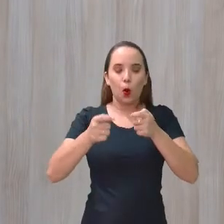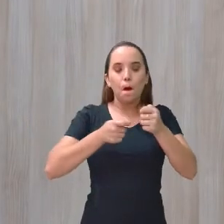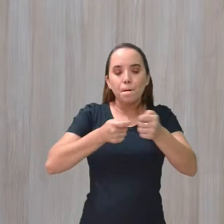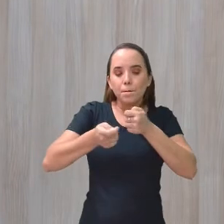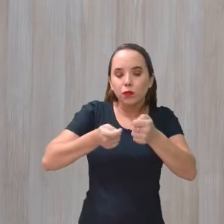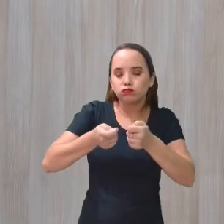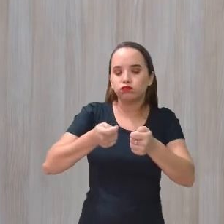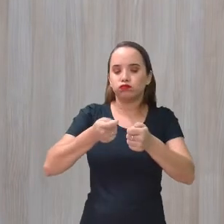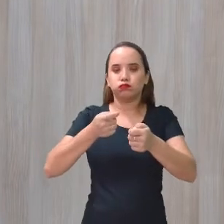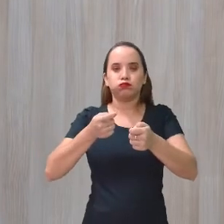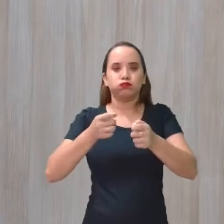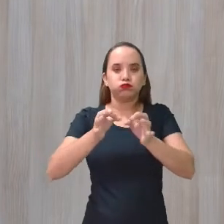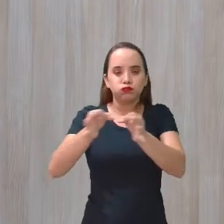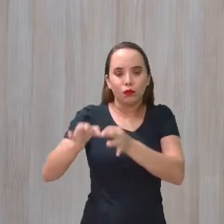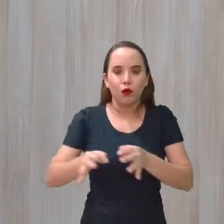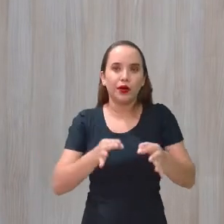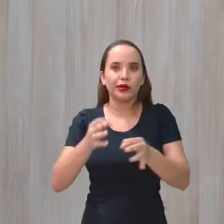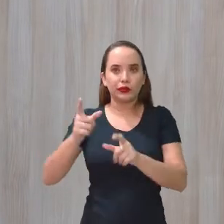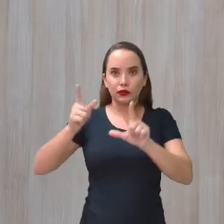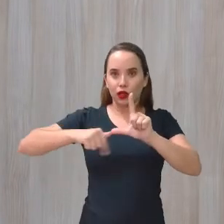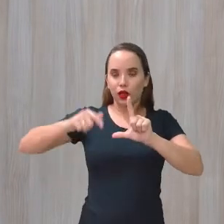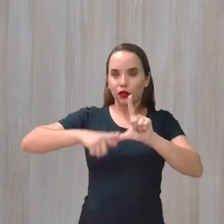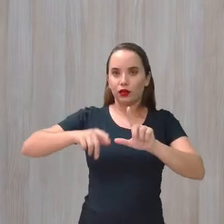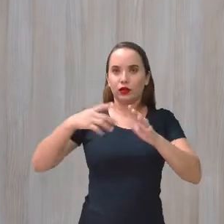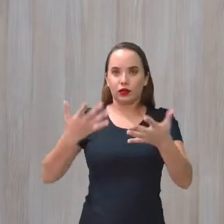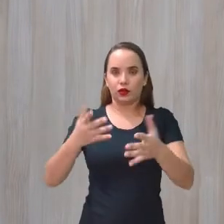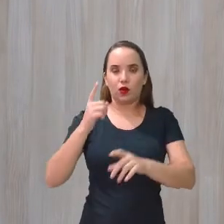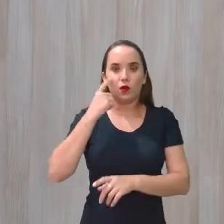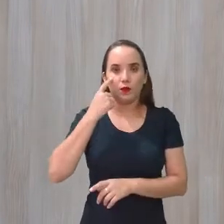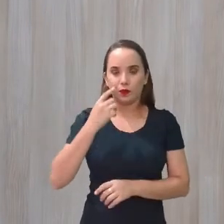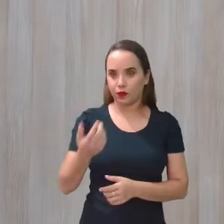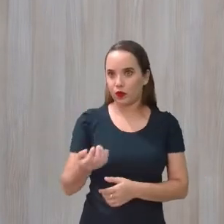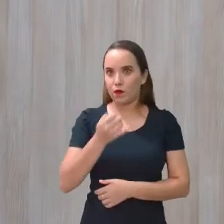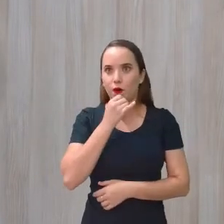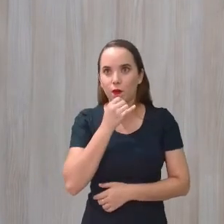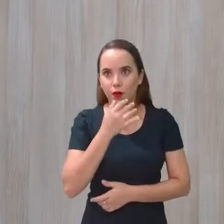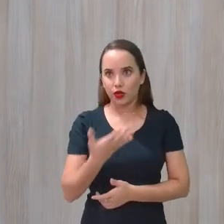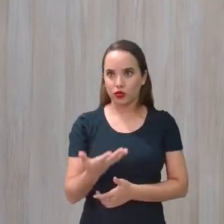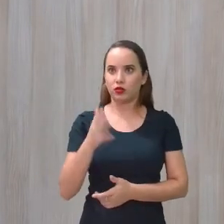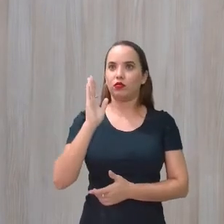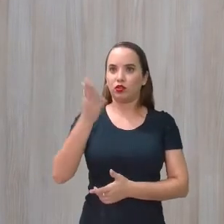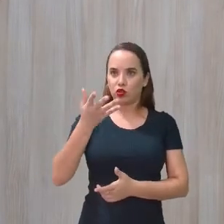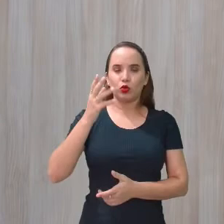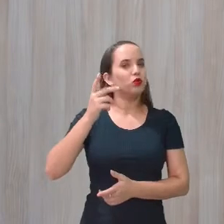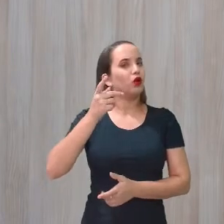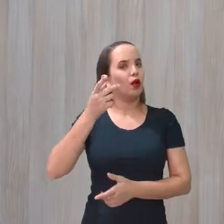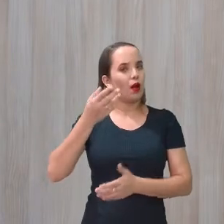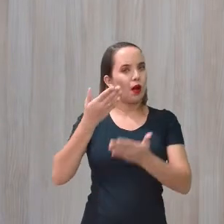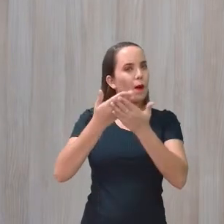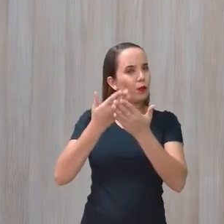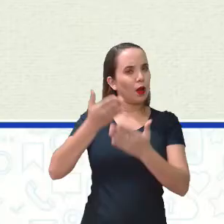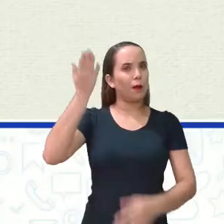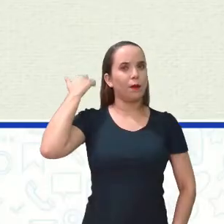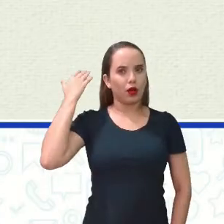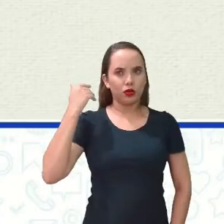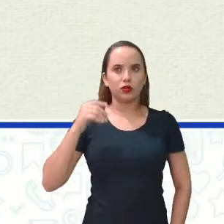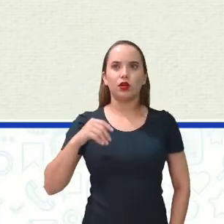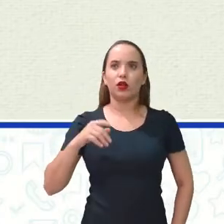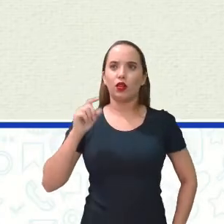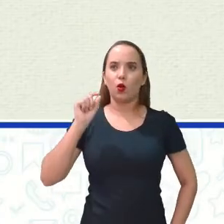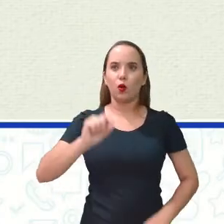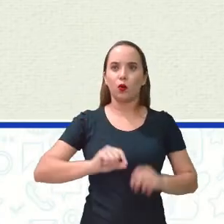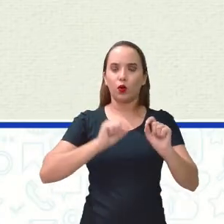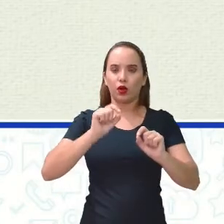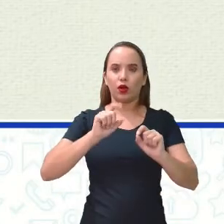a gente vai aprender, por exemplo, quando pegar uma situação, como a gente viu na aula anterior, ou seja, eu pego ali uma situação